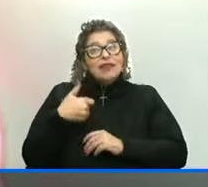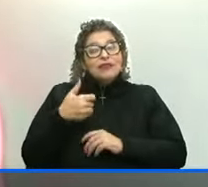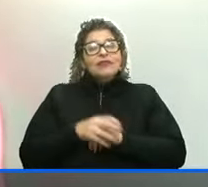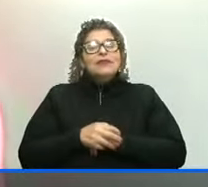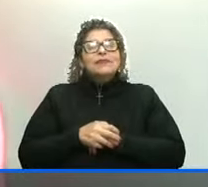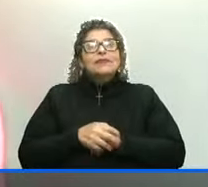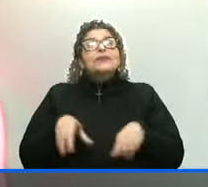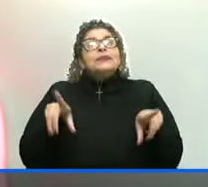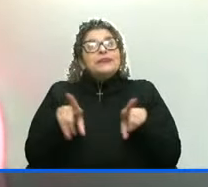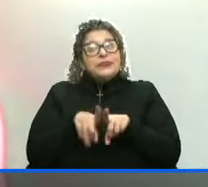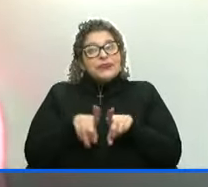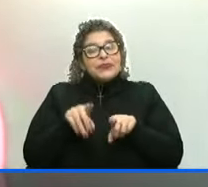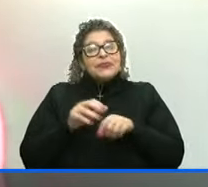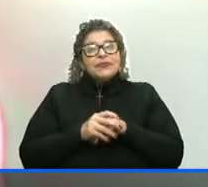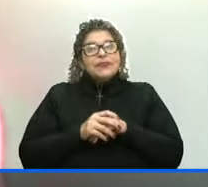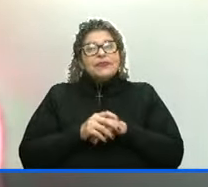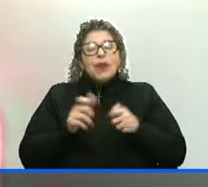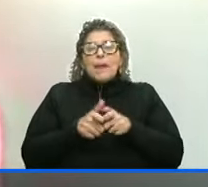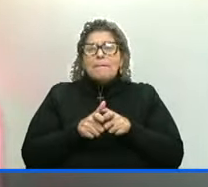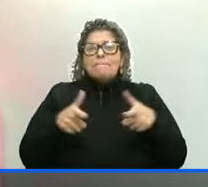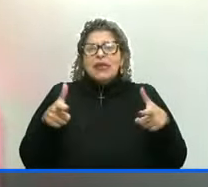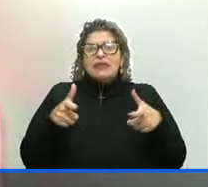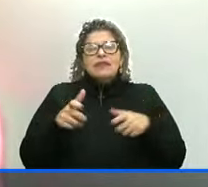e também a questão